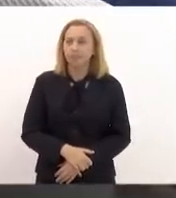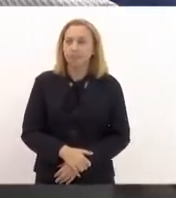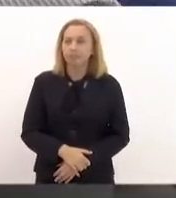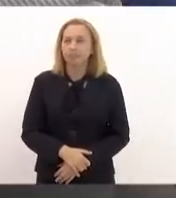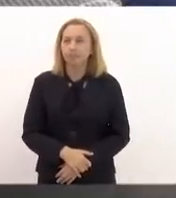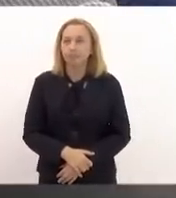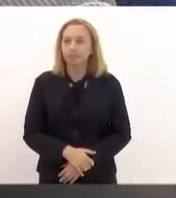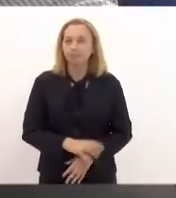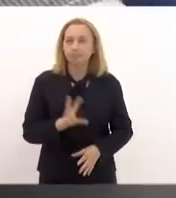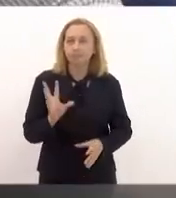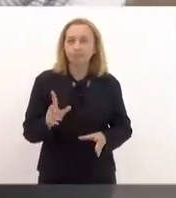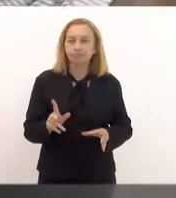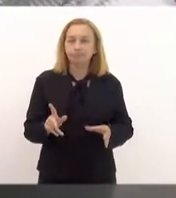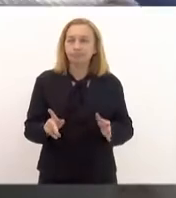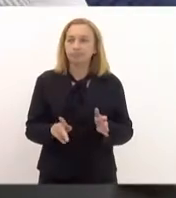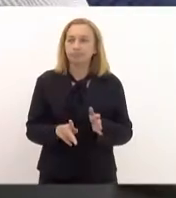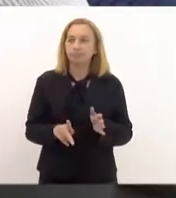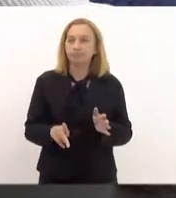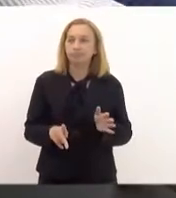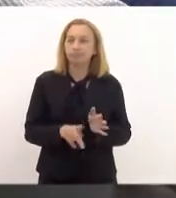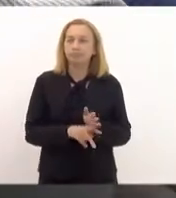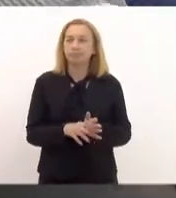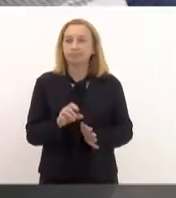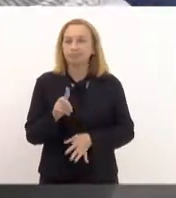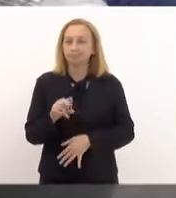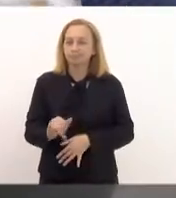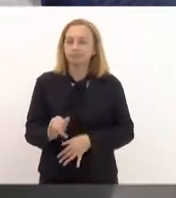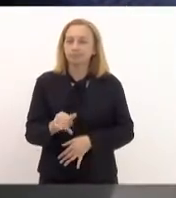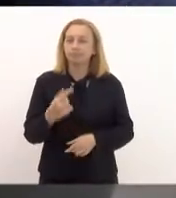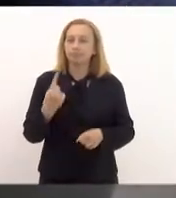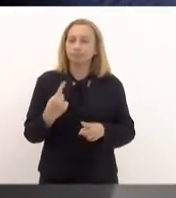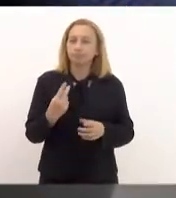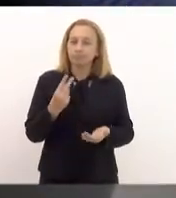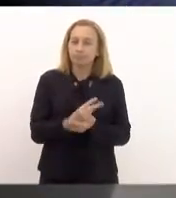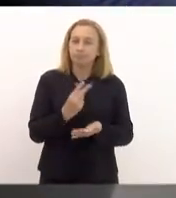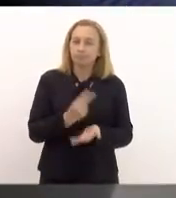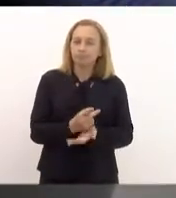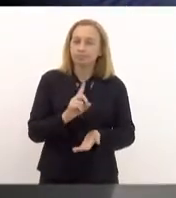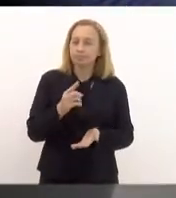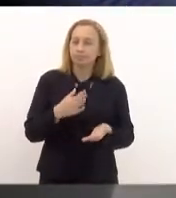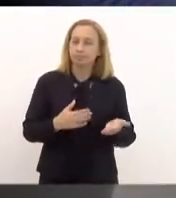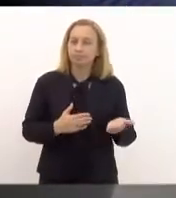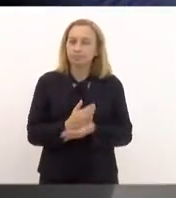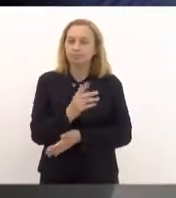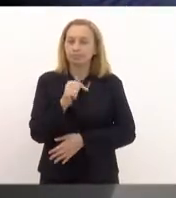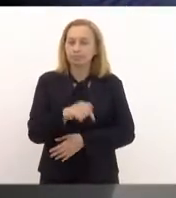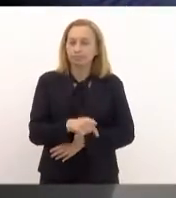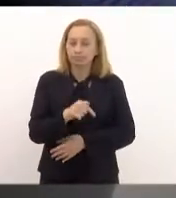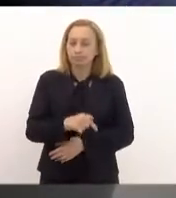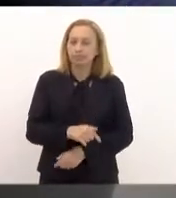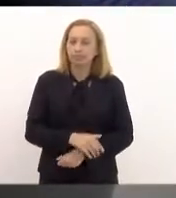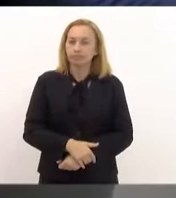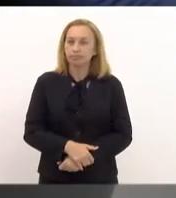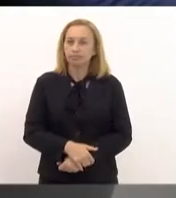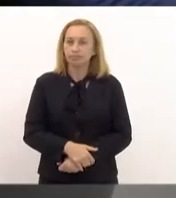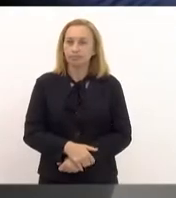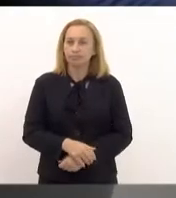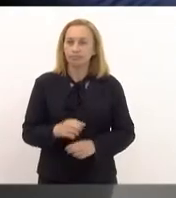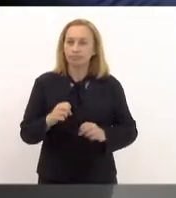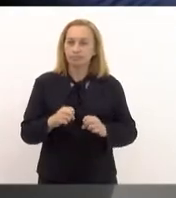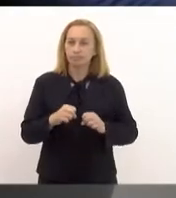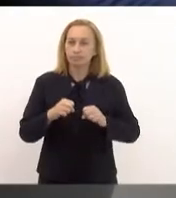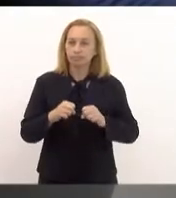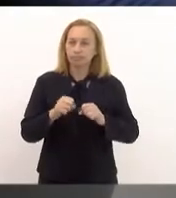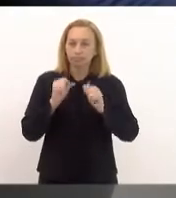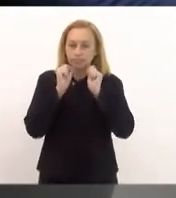está no plano no PEDUI, mesmo ele não estando ainda devidamente aprovado aqui na Assembleia